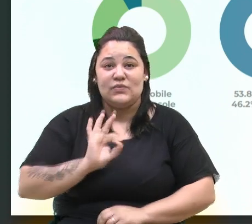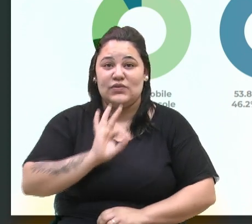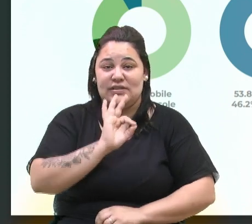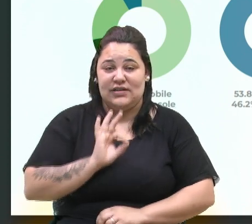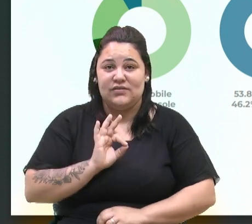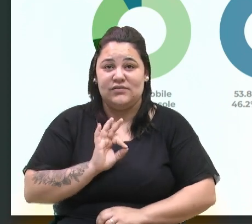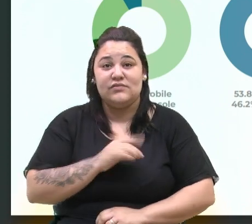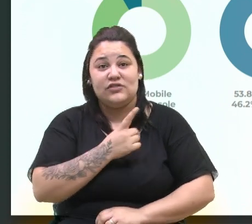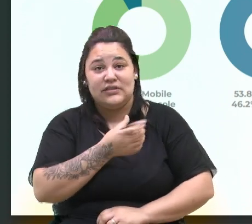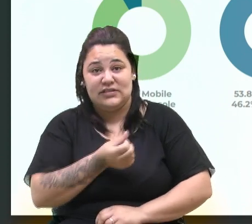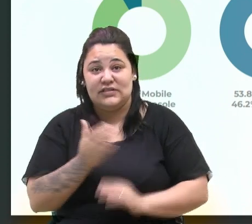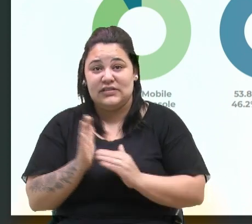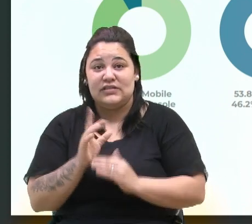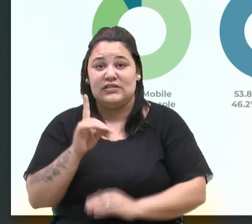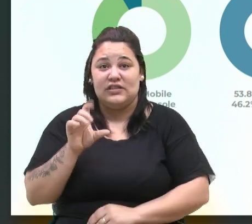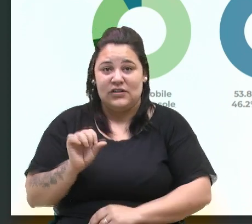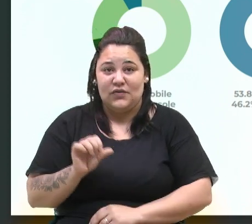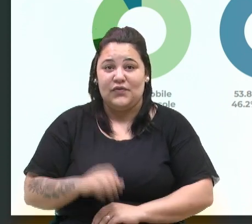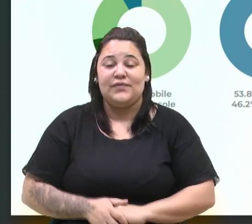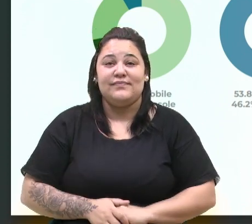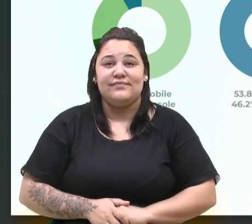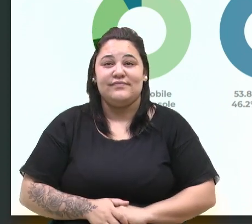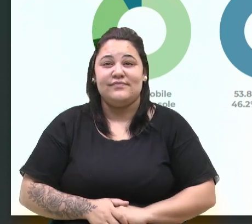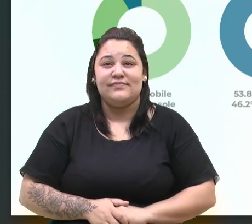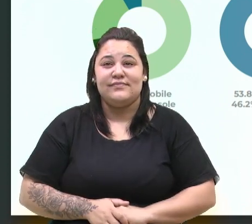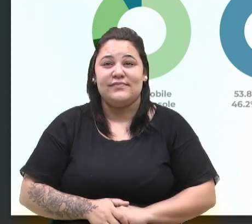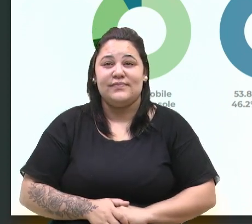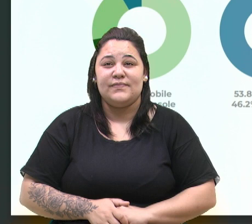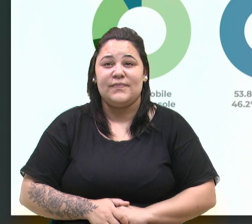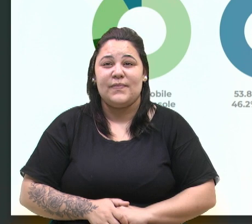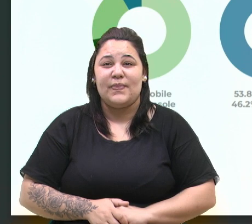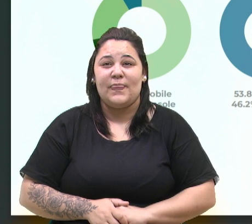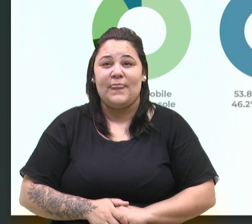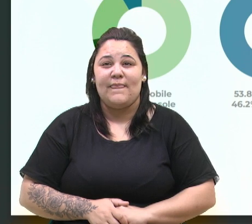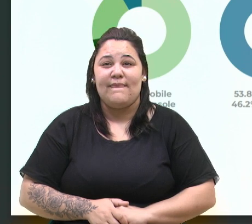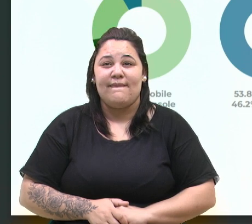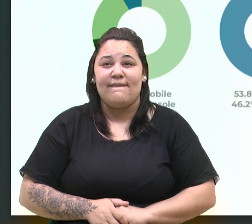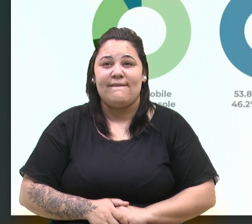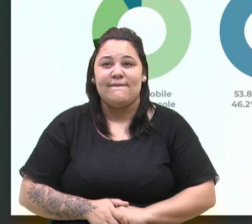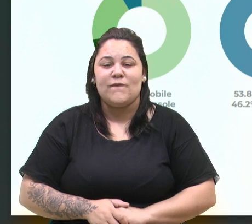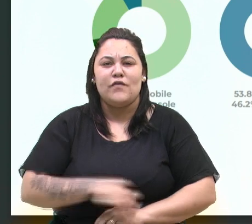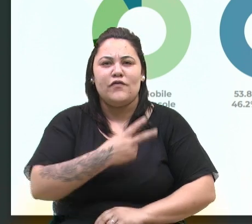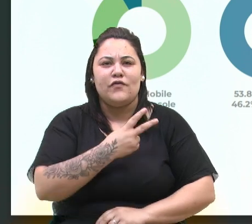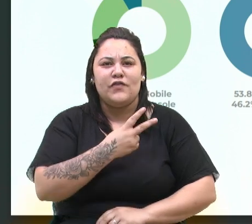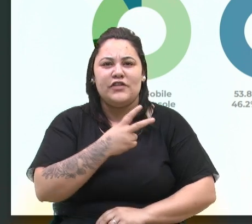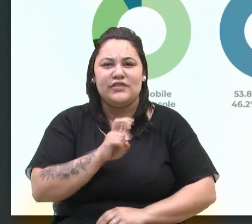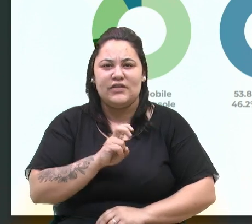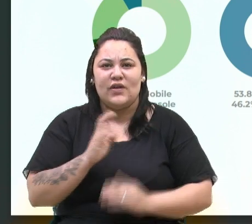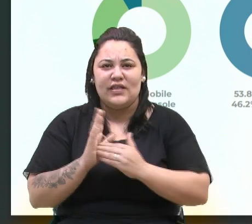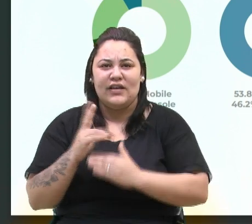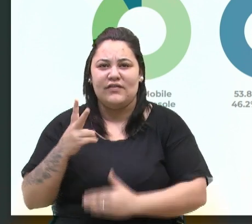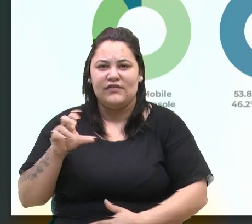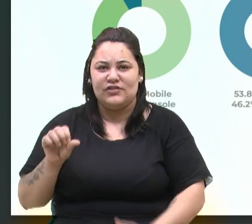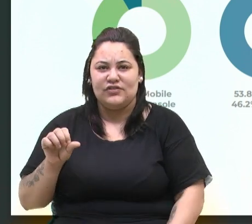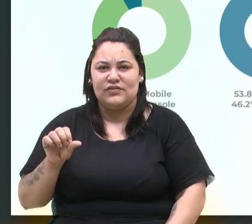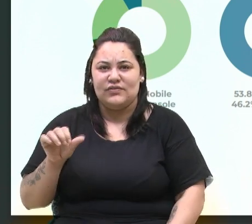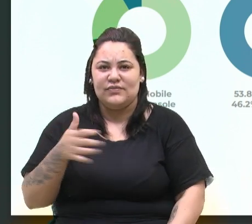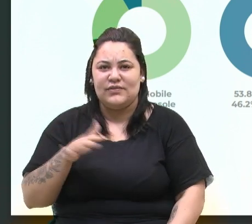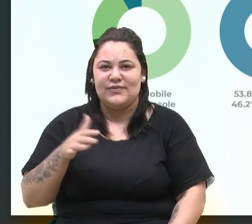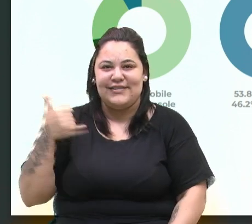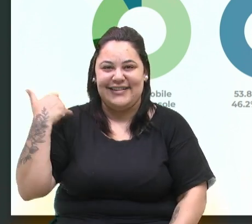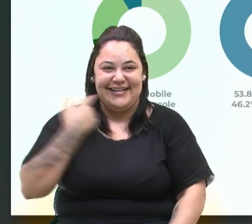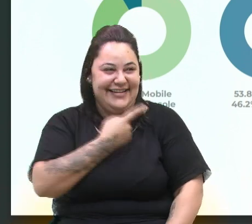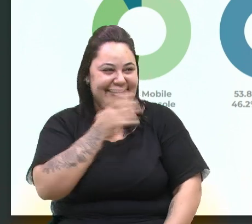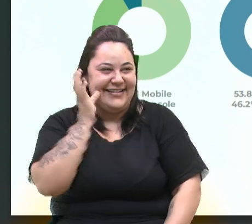16 a 19, 15 de 20 a 24, mas olha só, de 25 a 29, está na nossa faixa etária, vereador